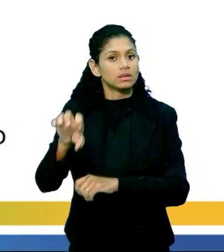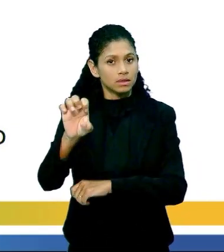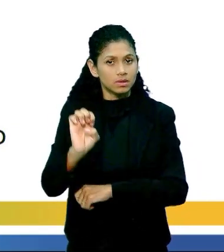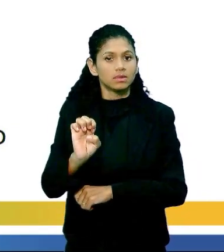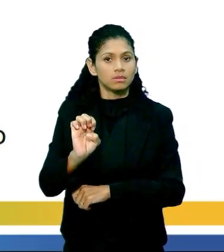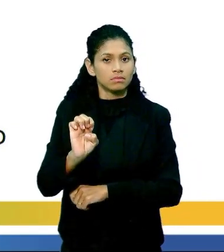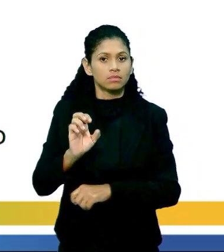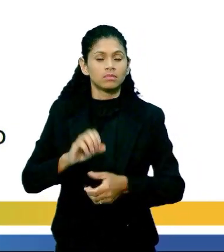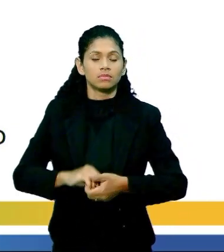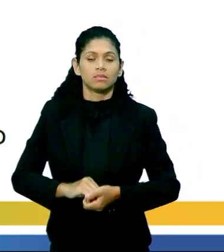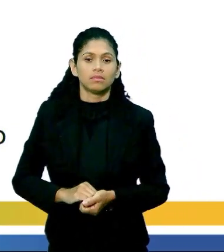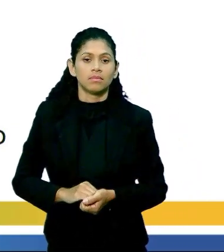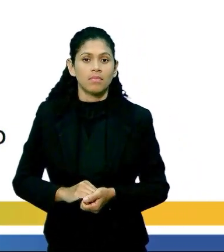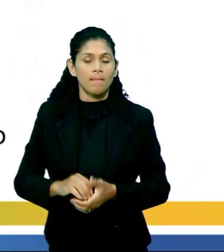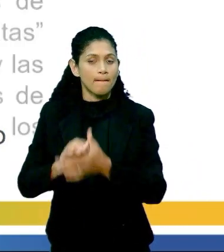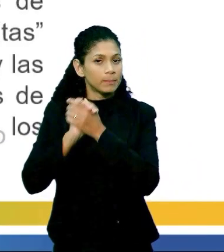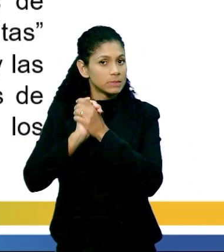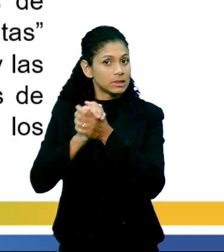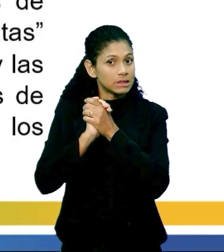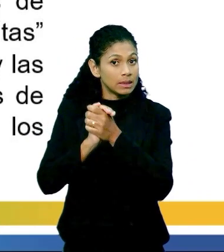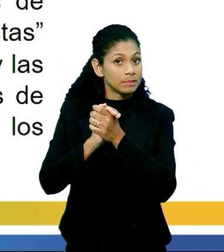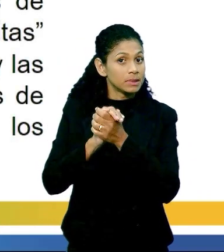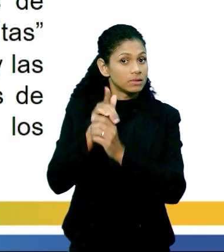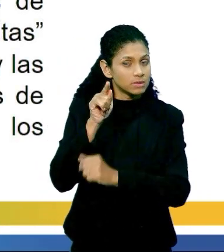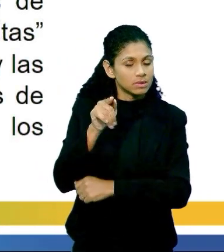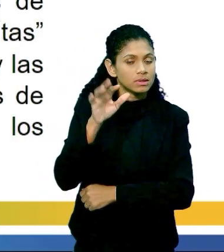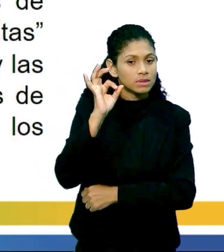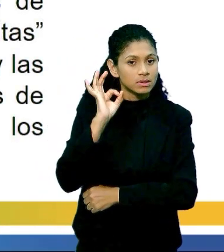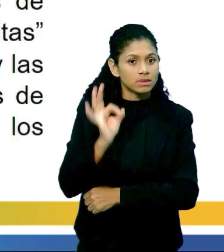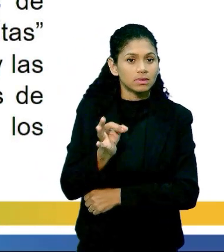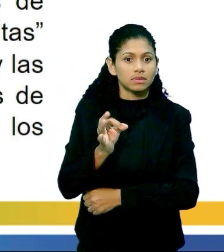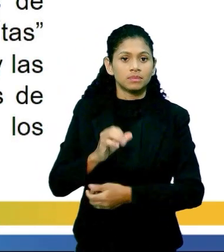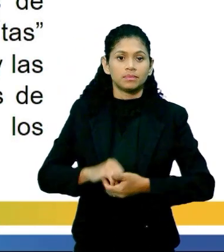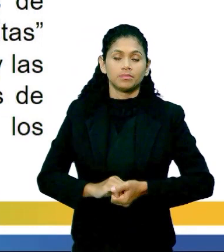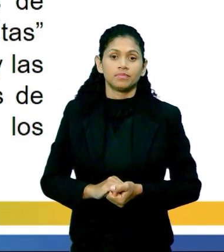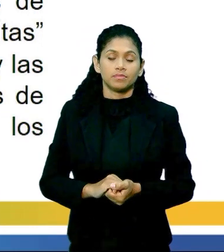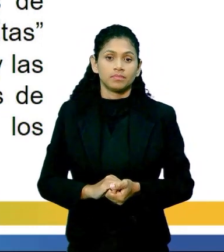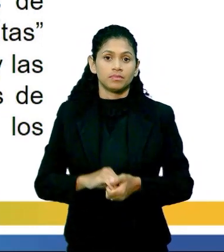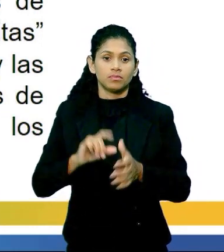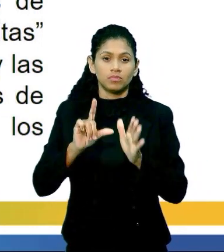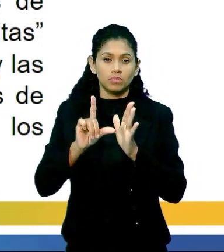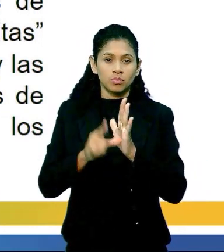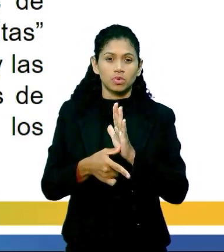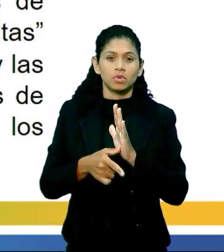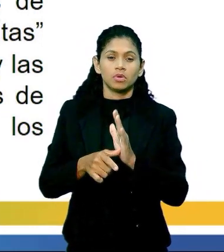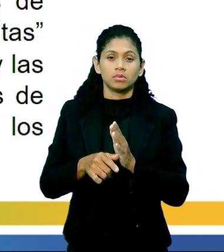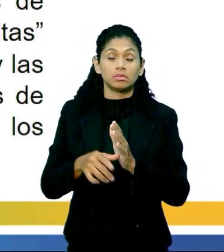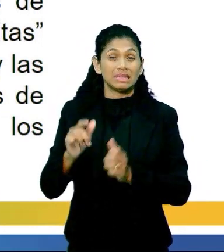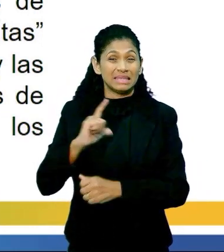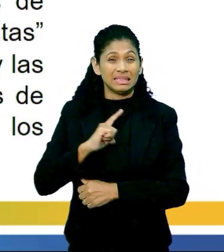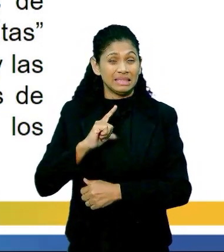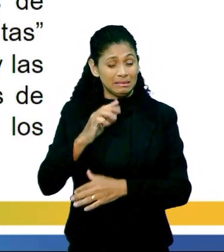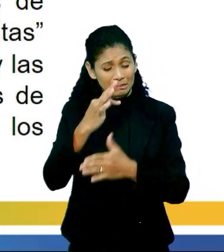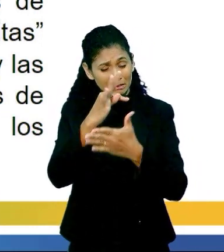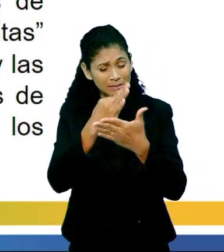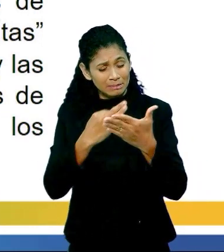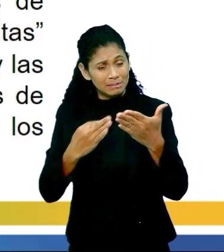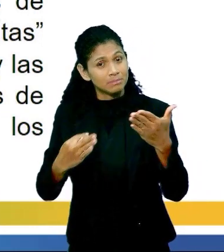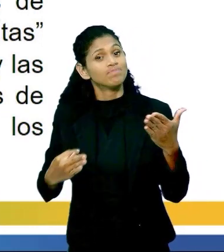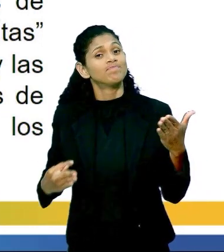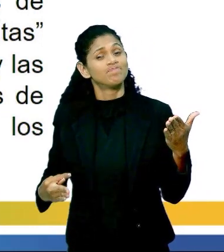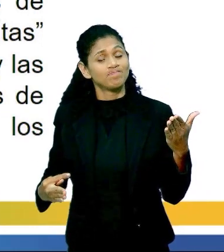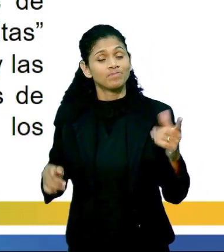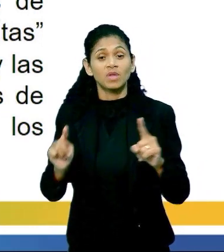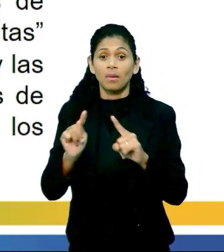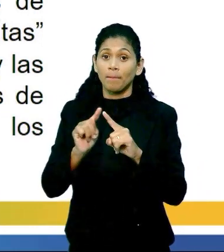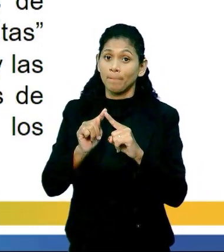aí quem acertou. Vamos para a próxima questão. Próxima questão, galera, tem um textinho um pouco longo, né? Mas não vamos se